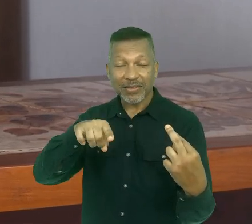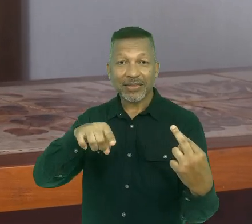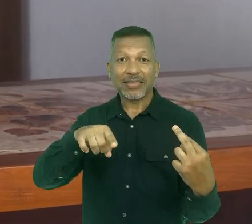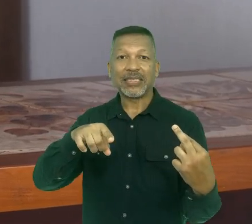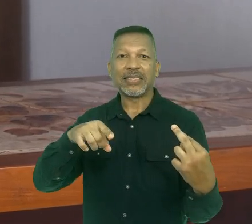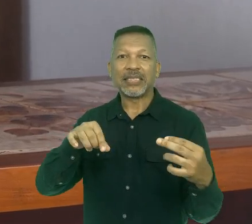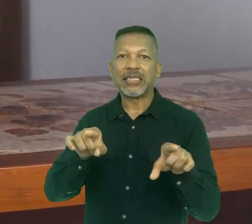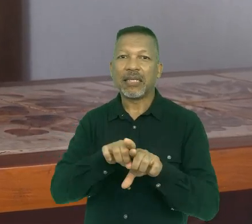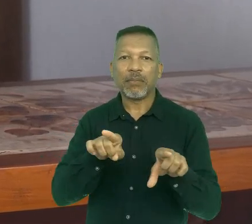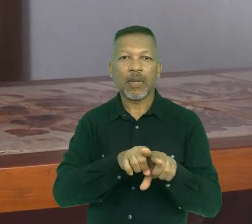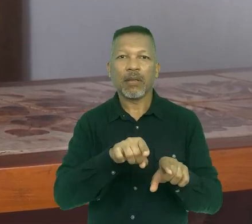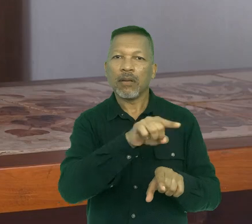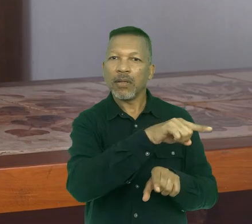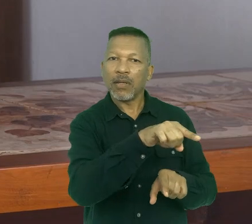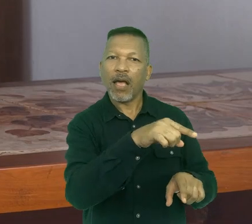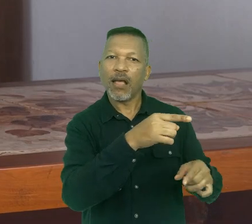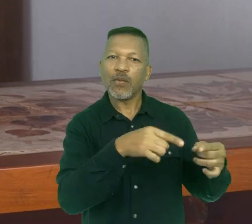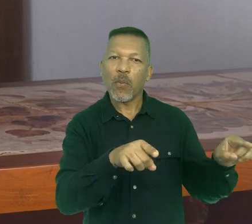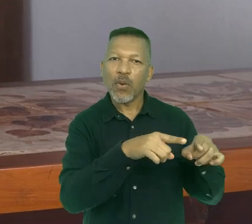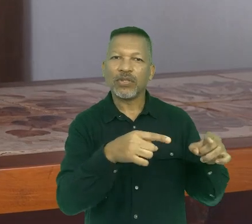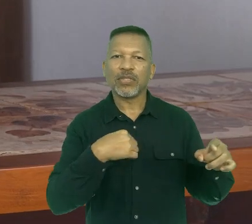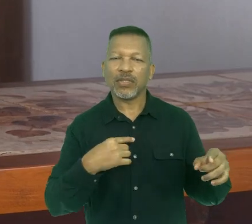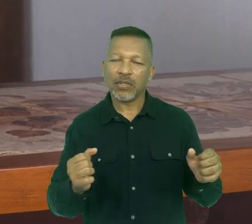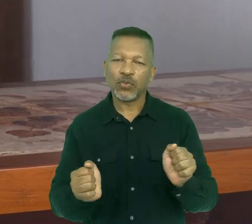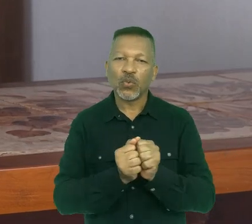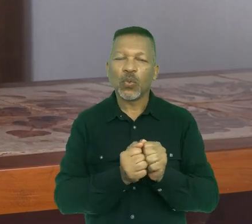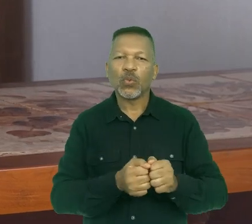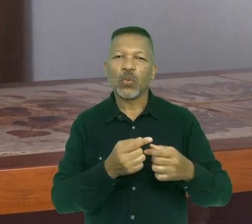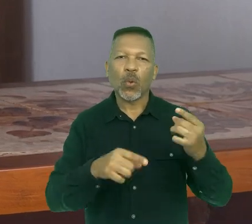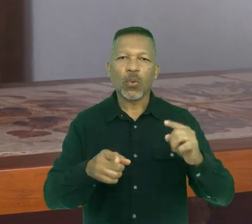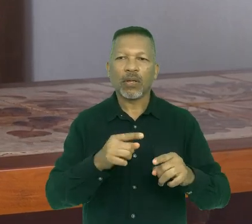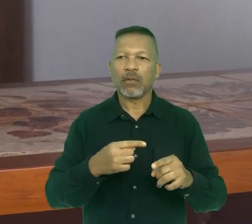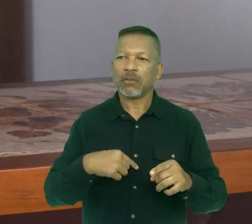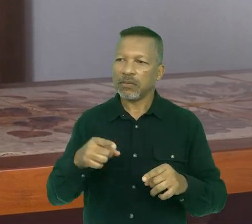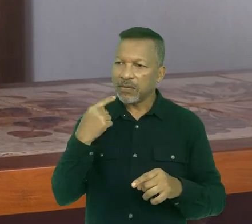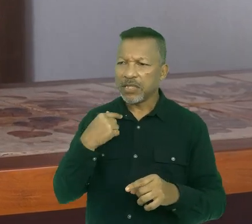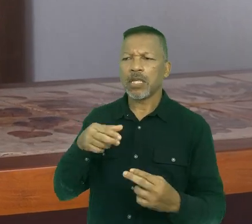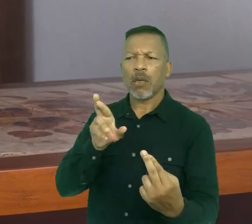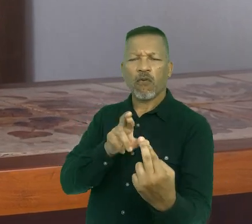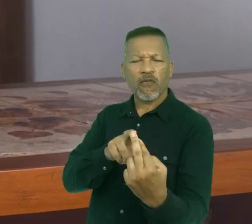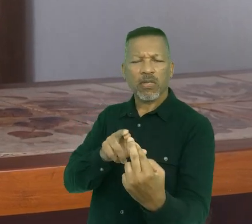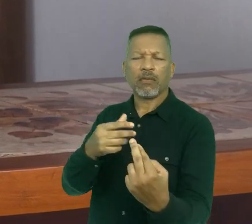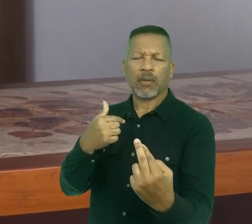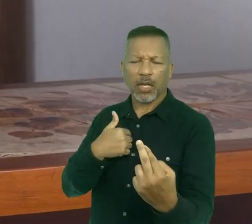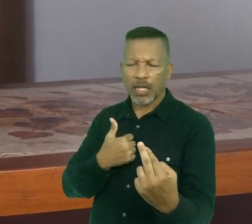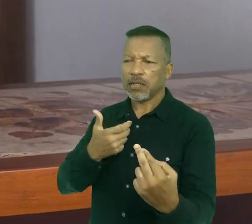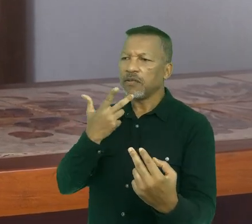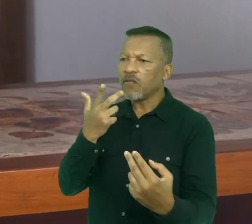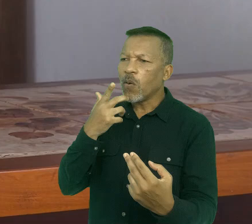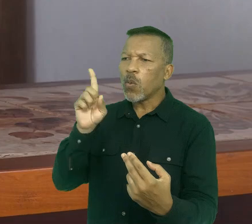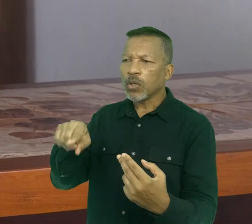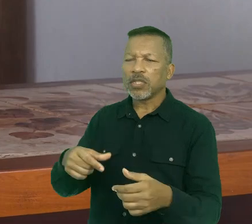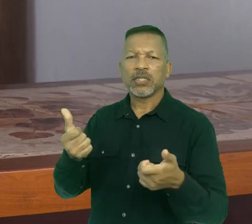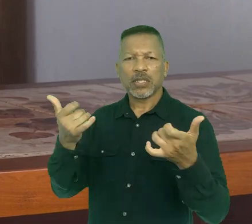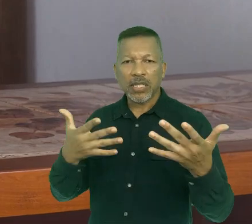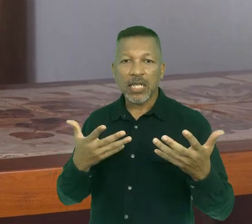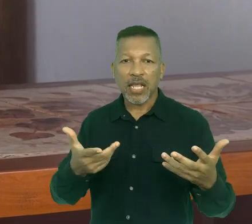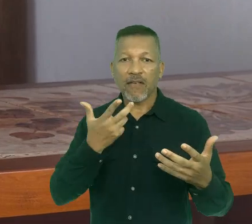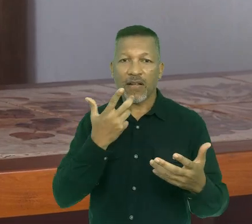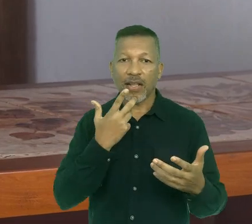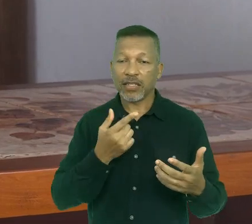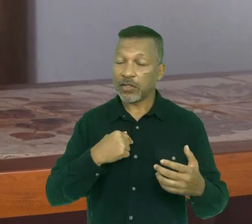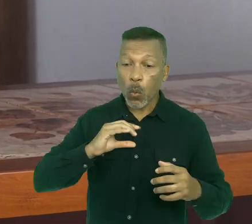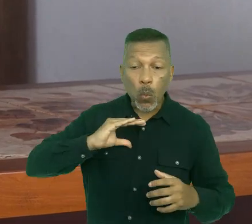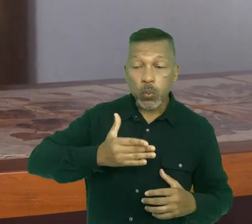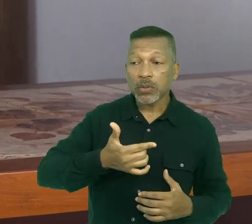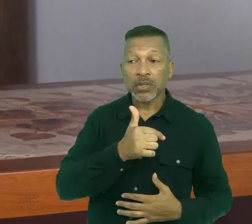sabe? Até os mesmos músicos assim que a gente vê, que eu toco hoje, alguns falam, mano, você sempre foi referência, você sempre falou do que a gente queria falar e a gente não